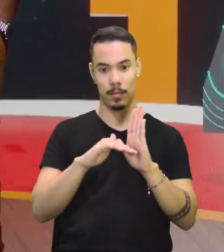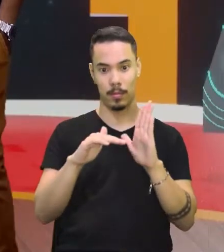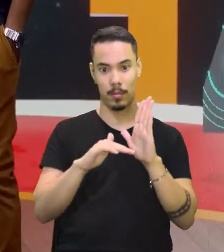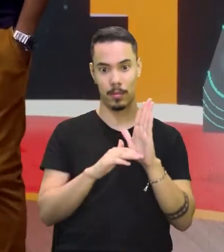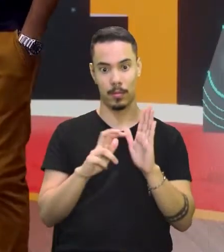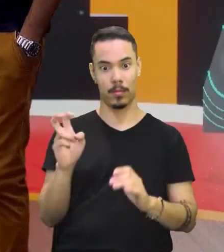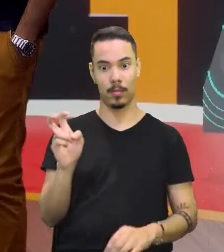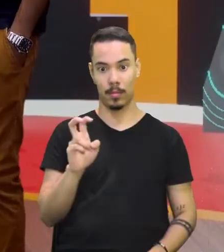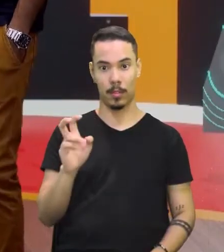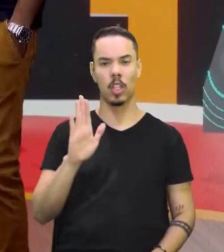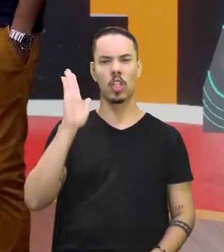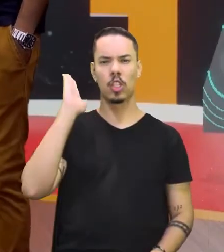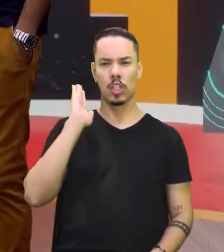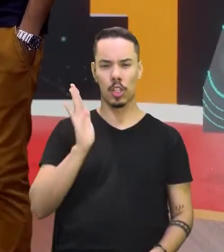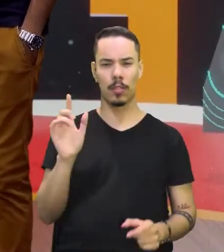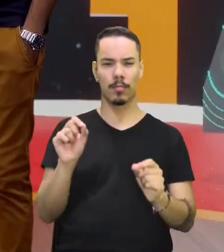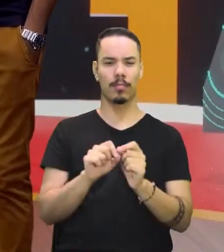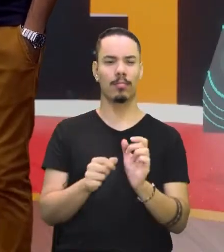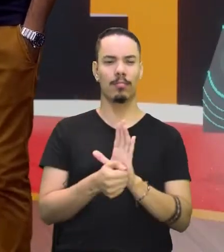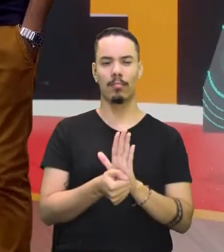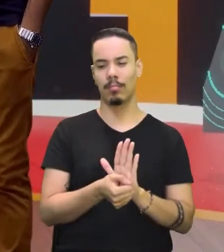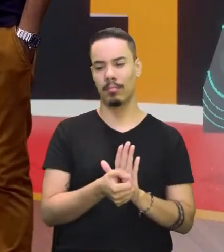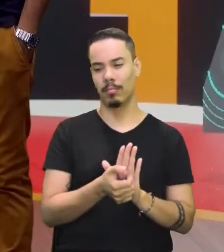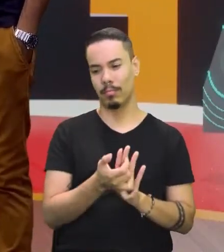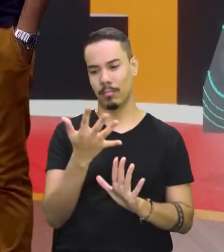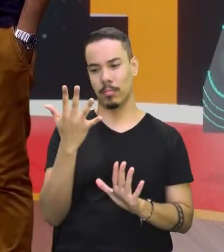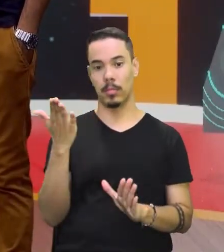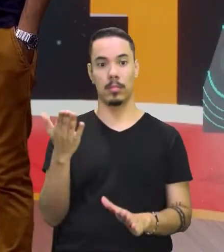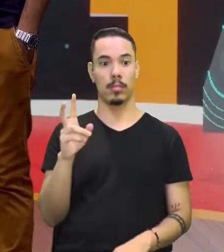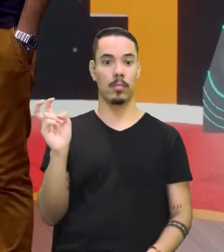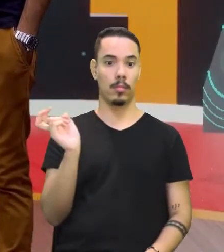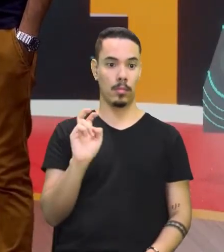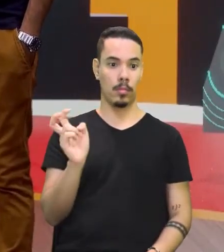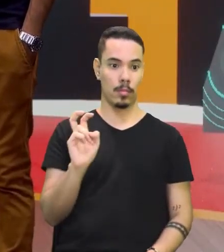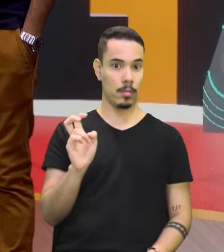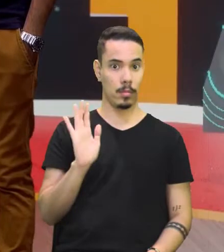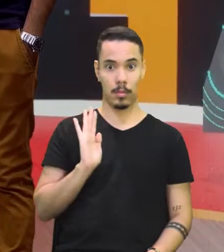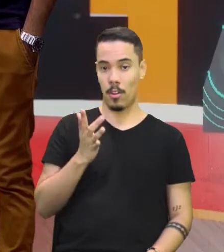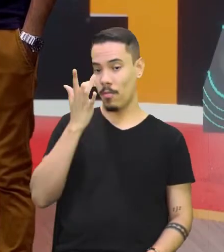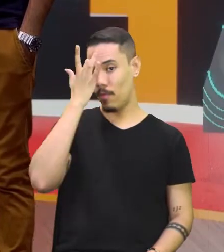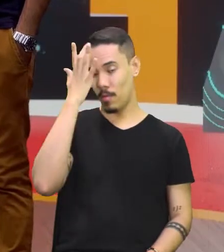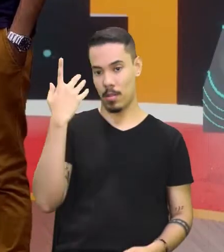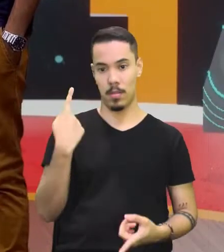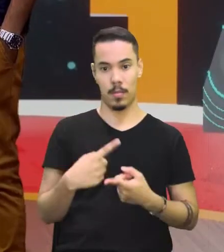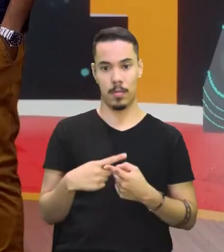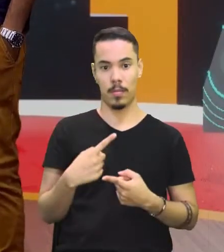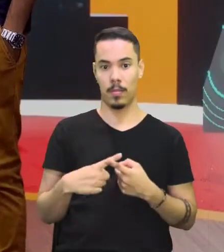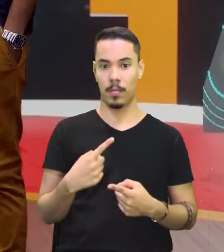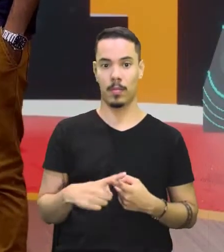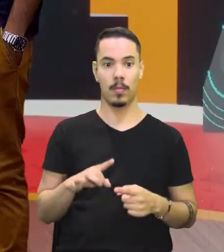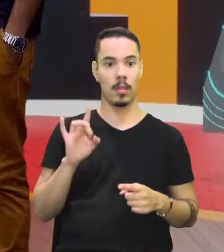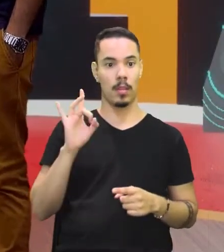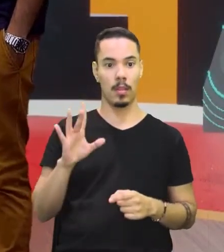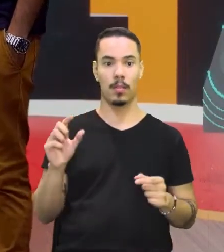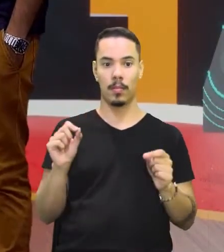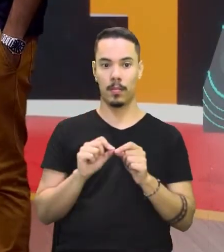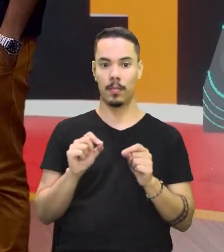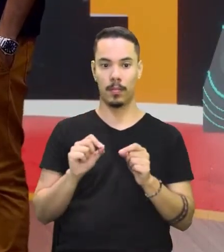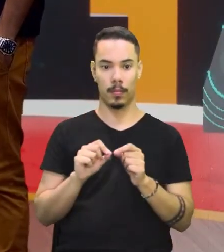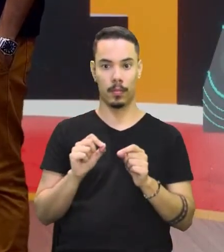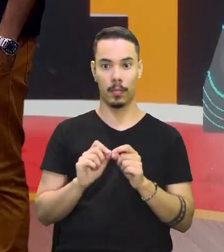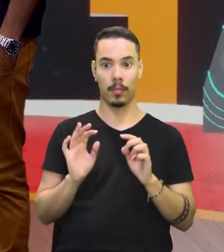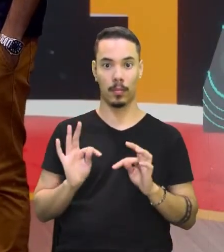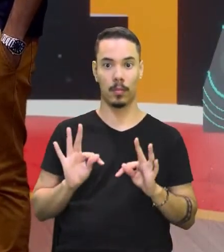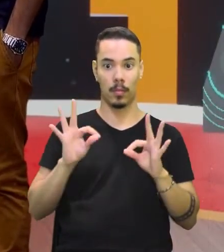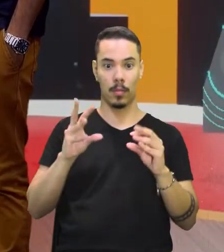procedimento repetidas vezes, agora é o 5º passo. E agora ficou fácil demais, porque o 5º passo é só a gente isolar o resto.